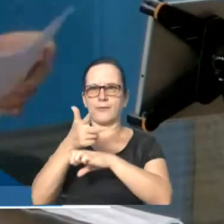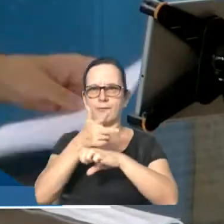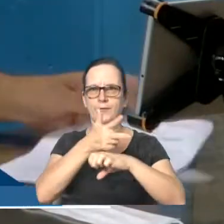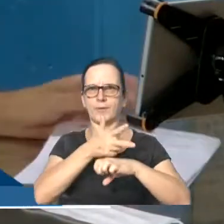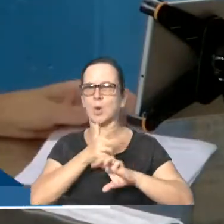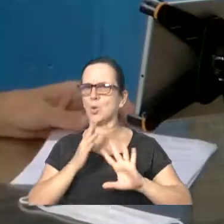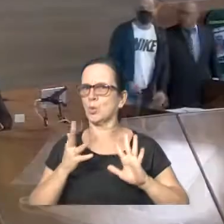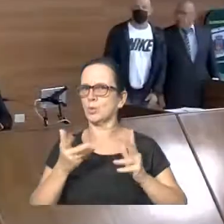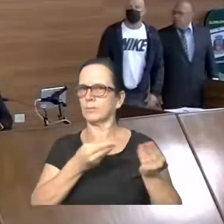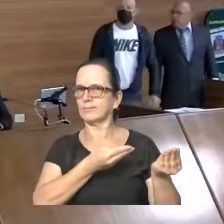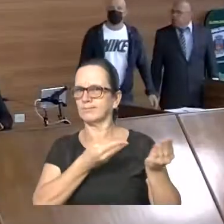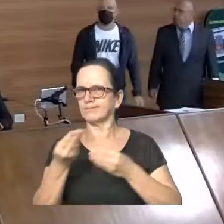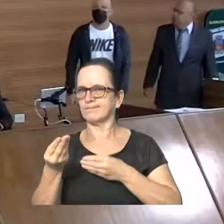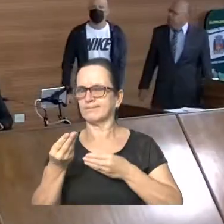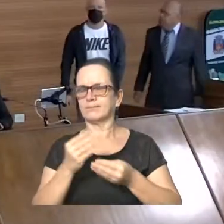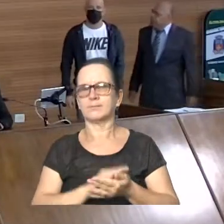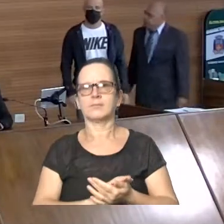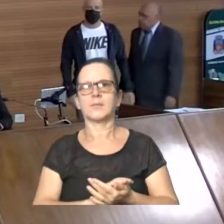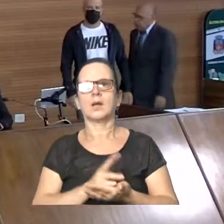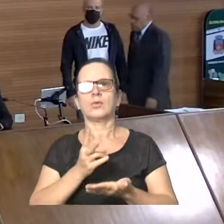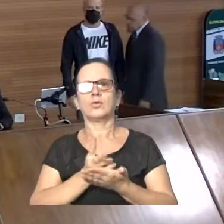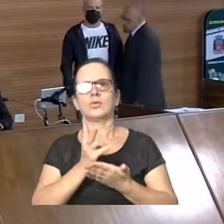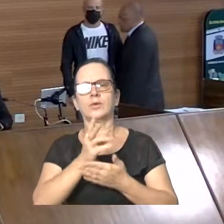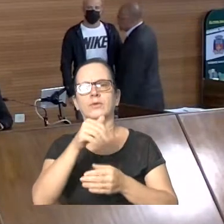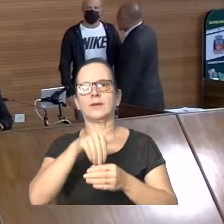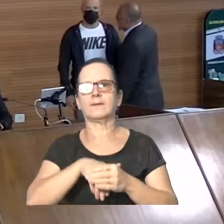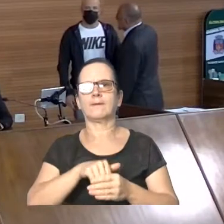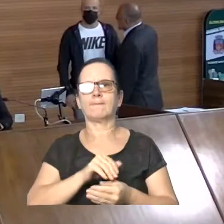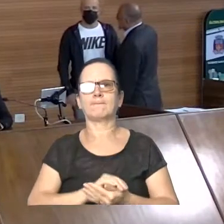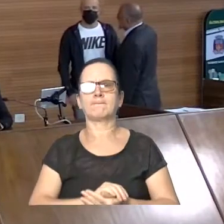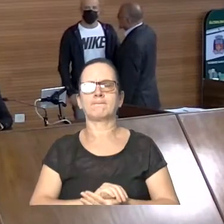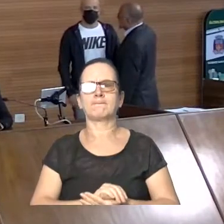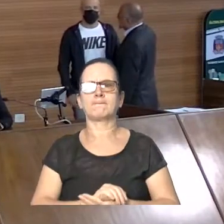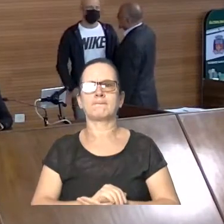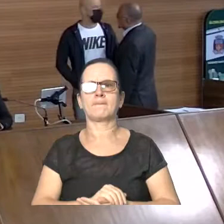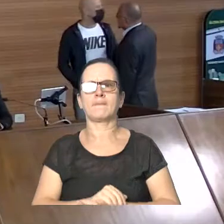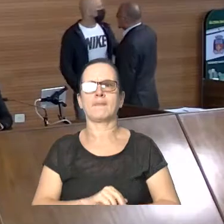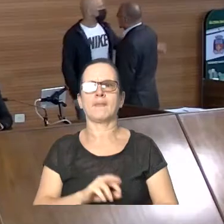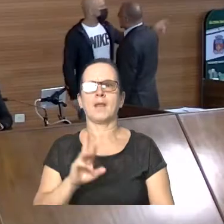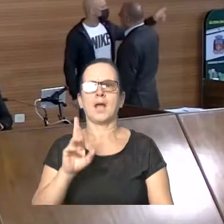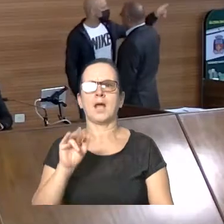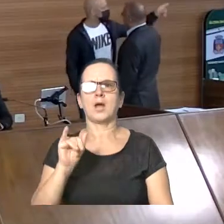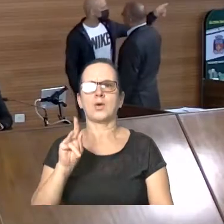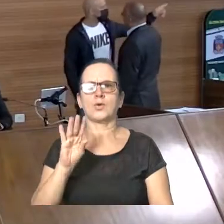vereador. Continua a votação. Com a palavra, vereador Roxinho.